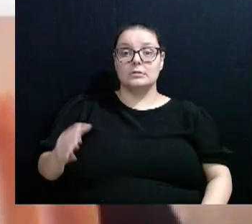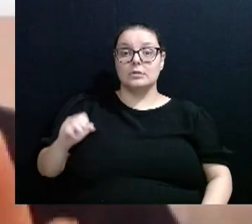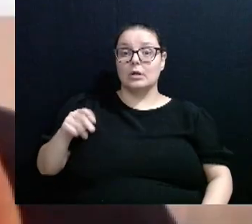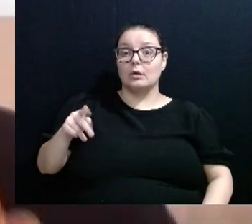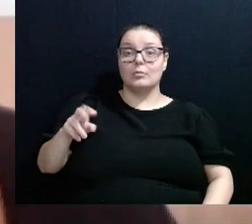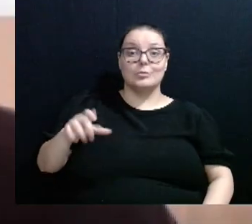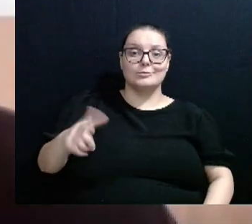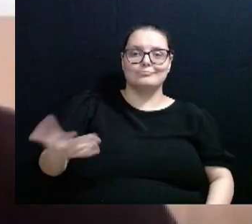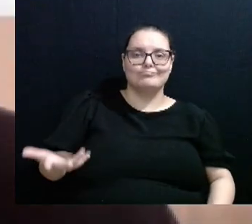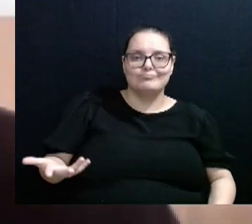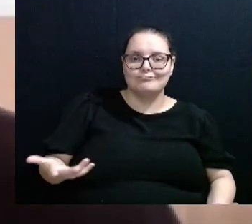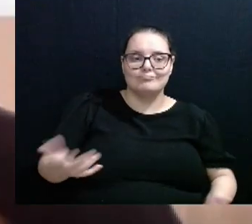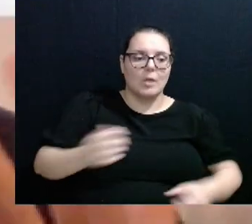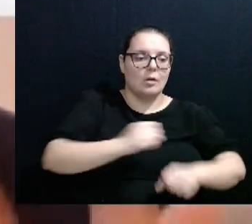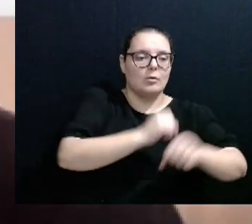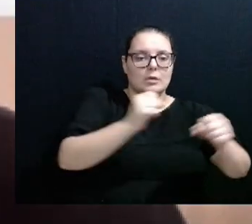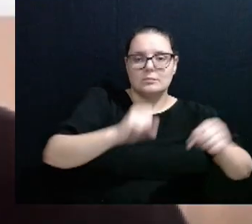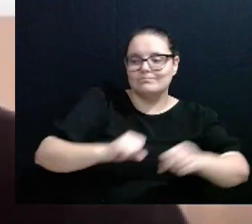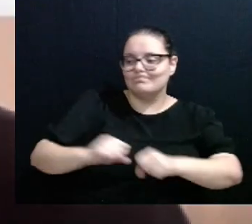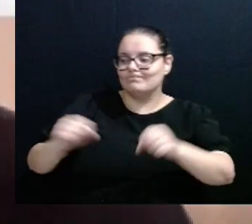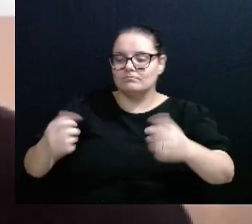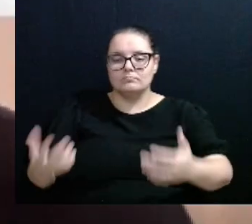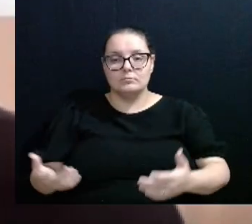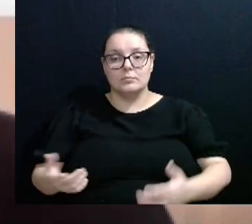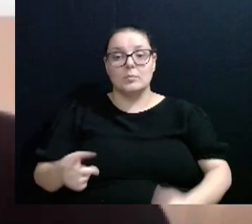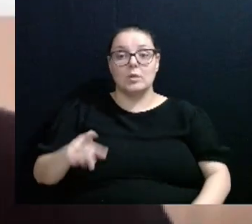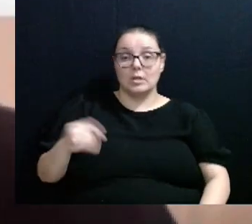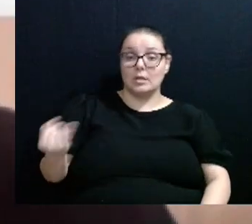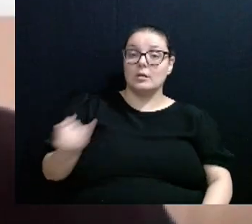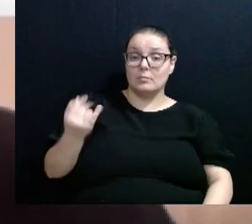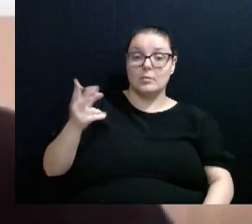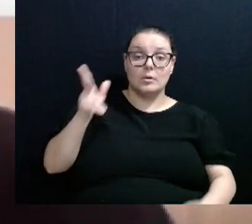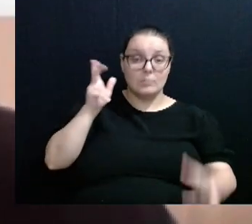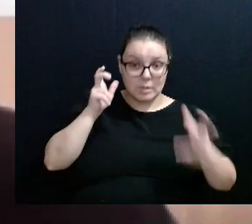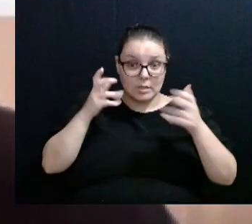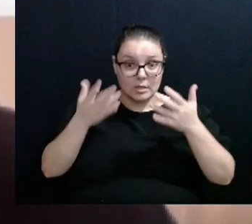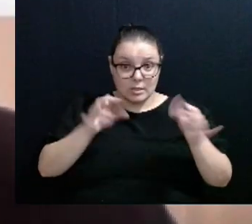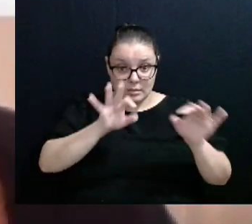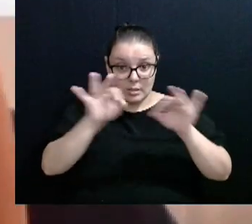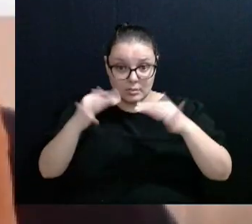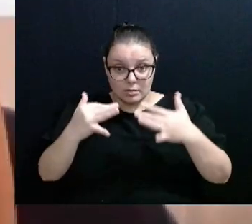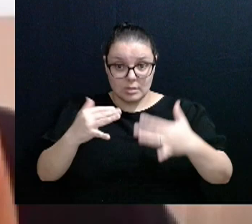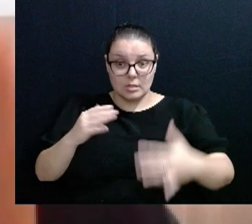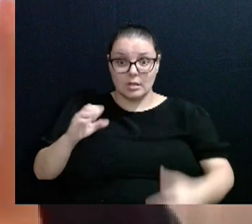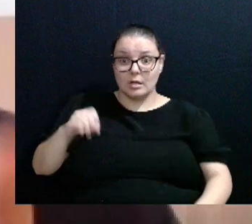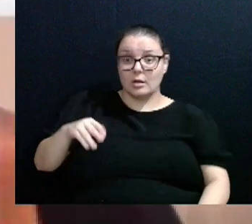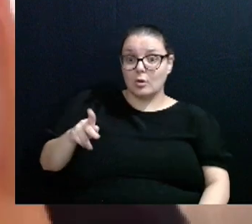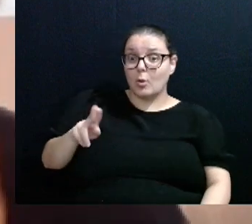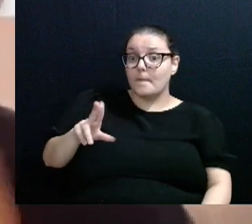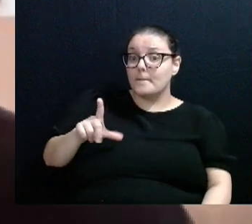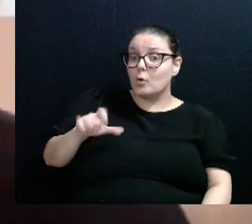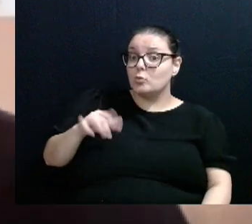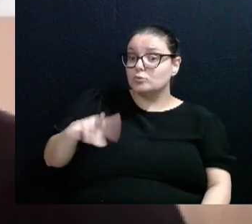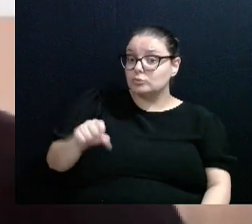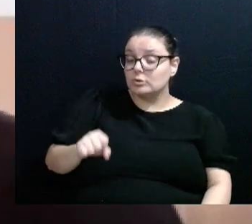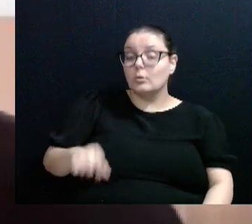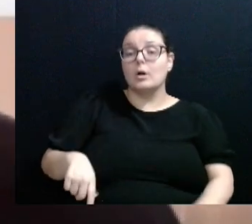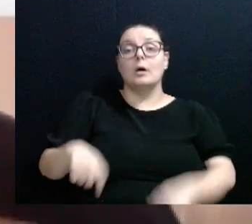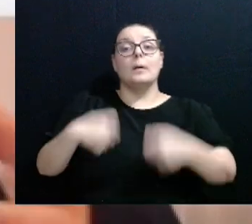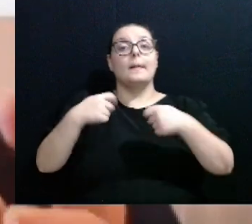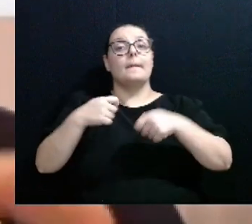a compulsão é importante para quem nos escuta aqui, entender que é preciso buscar